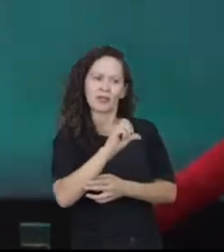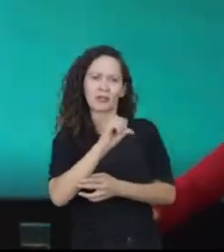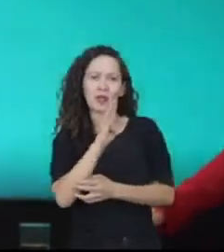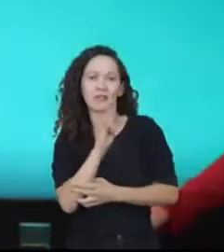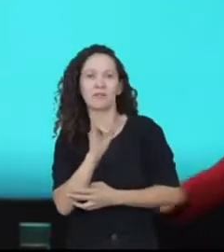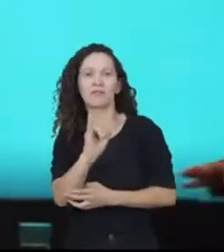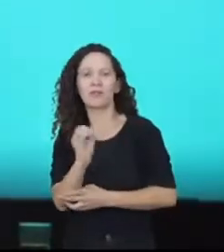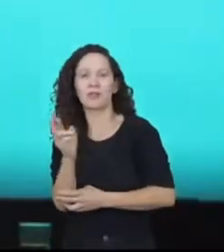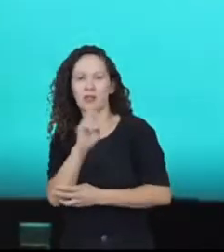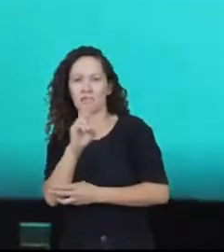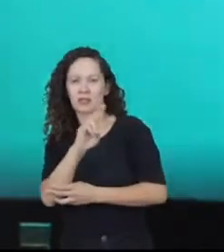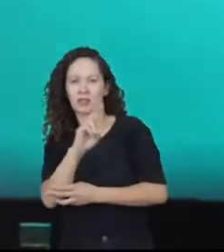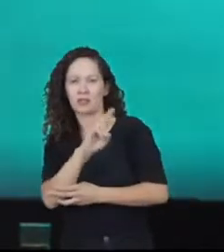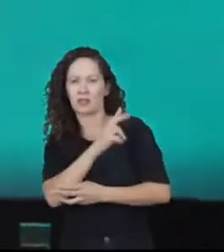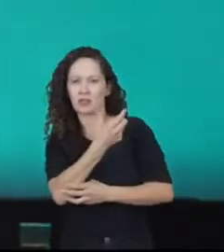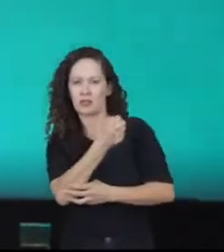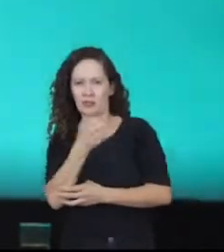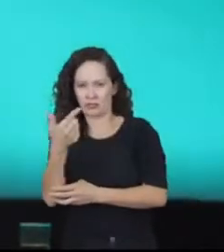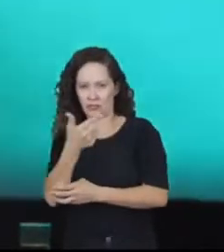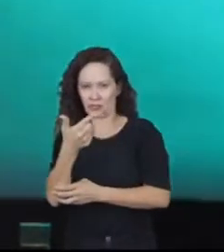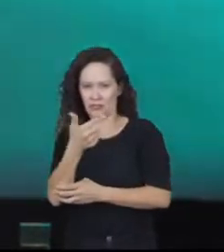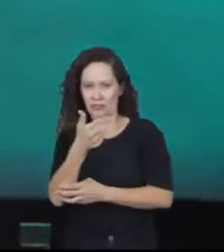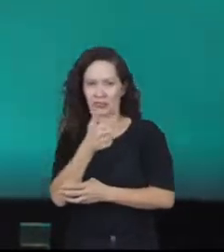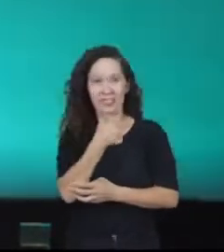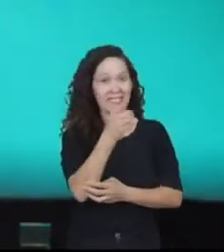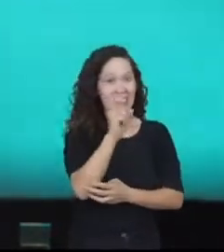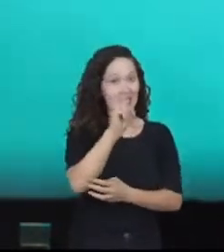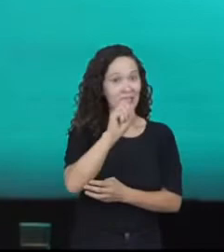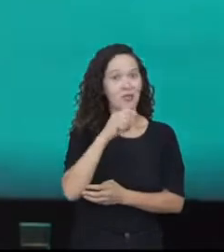2002 para 151 bilhões em